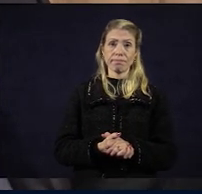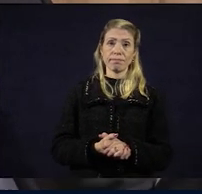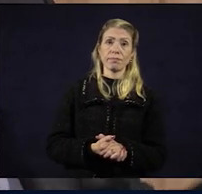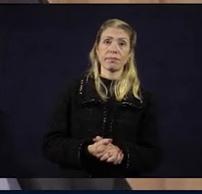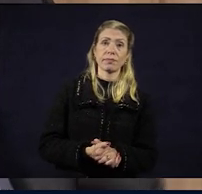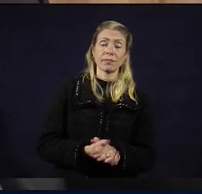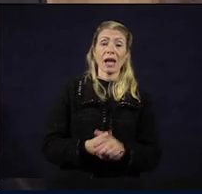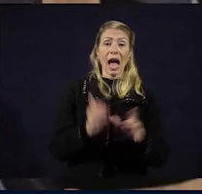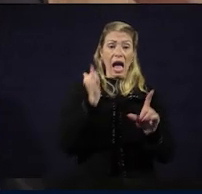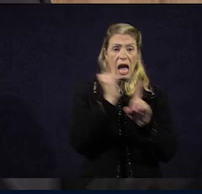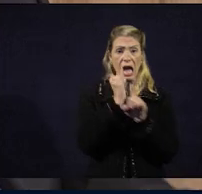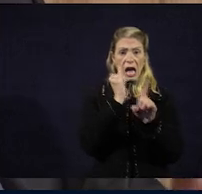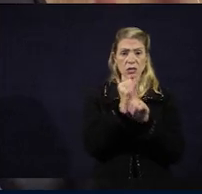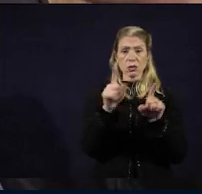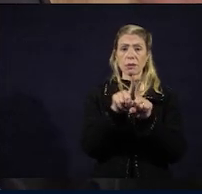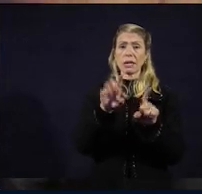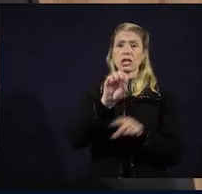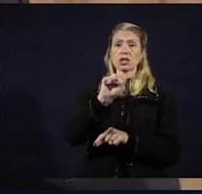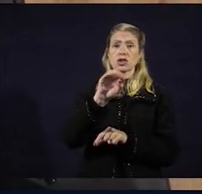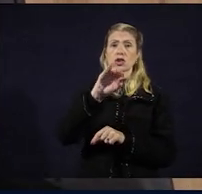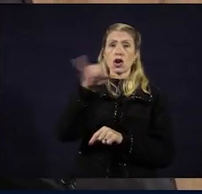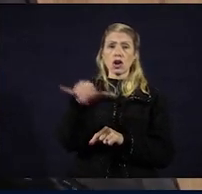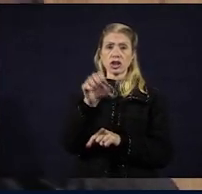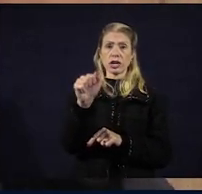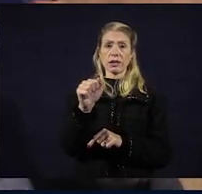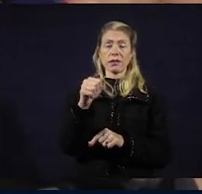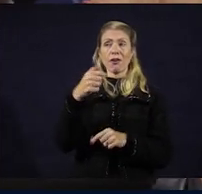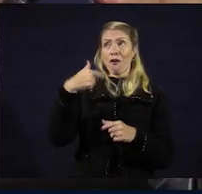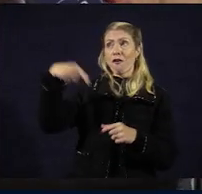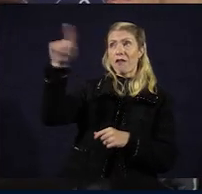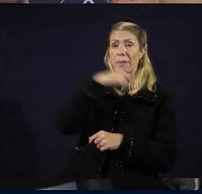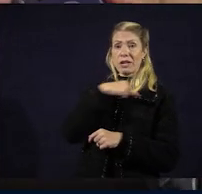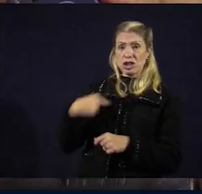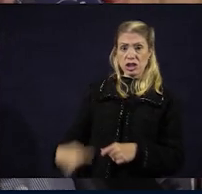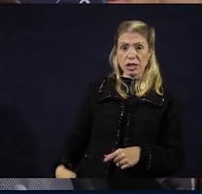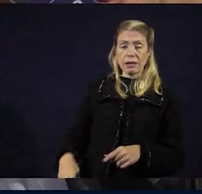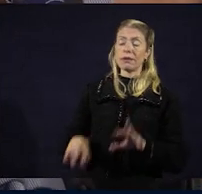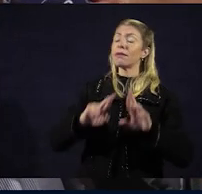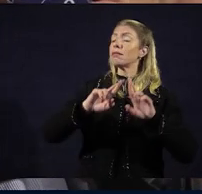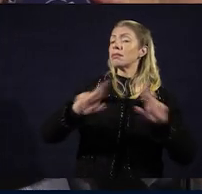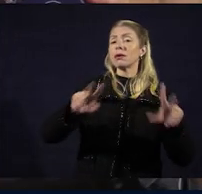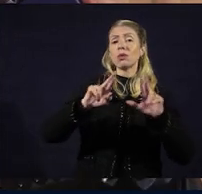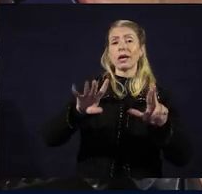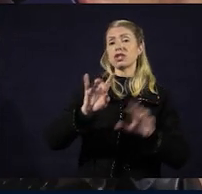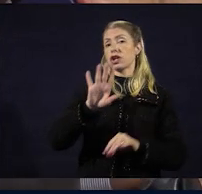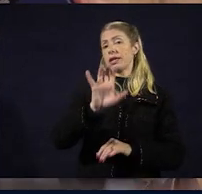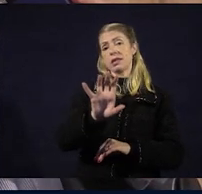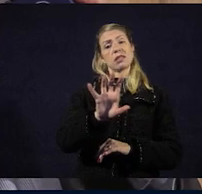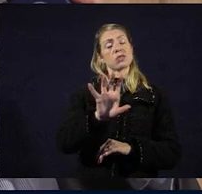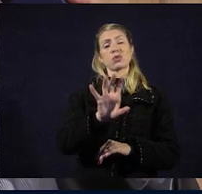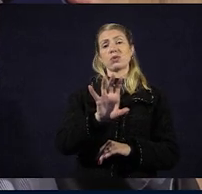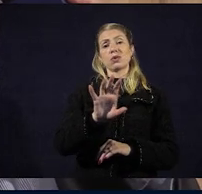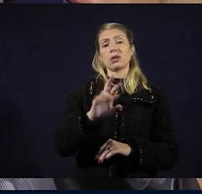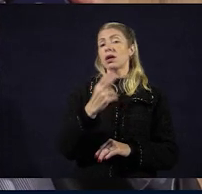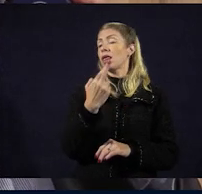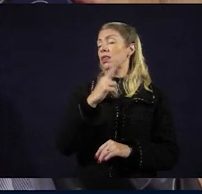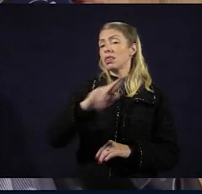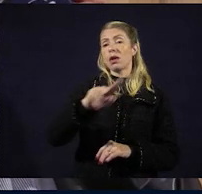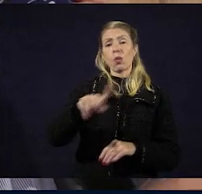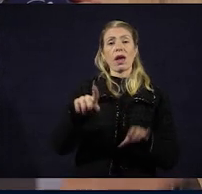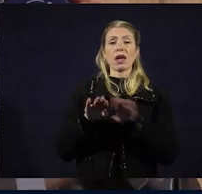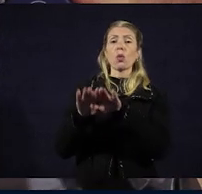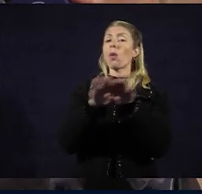acho soja tudo vai para China né mas não é não é exatamente a mesma coisa então